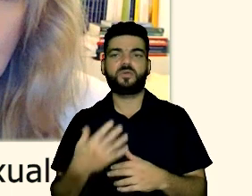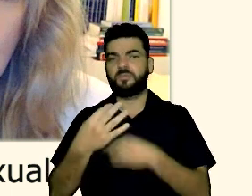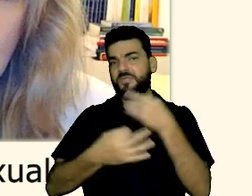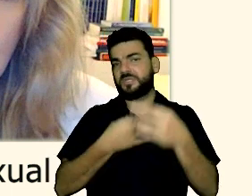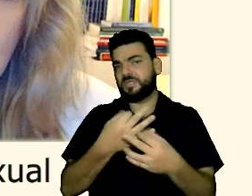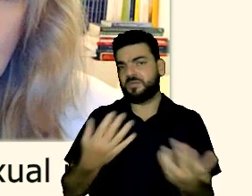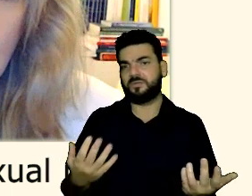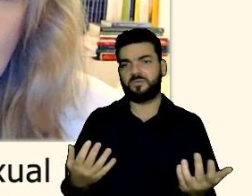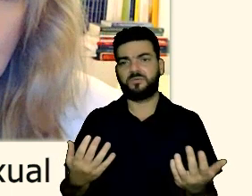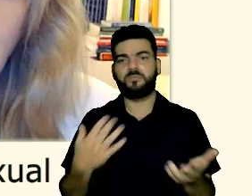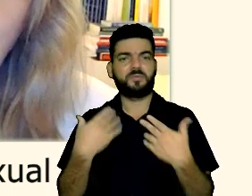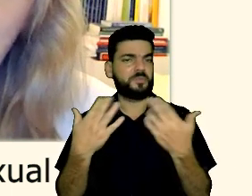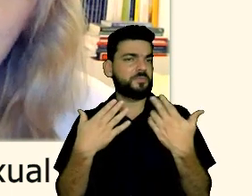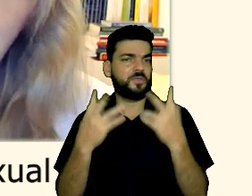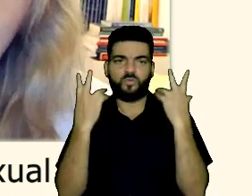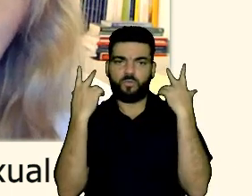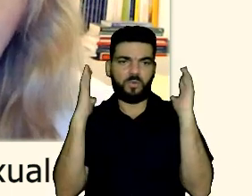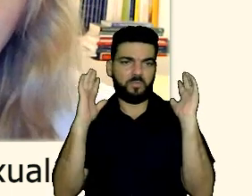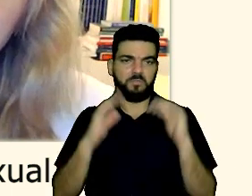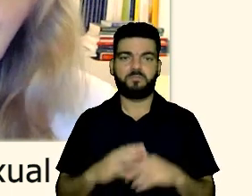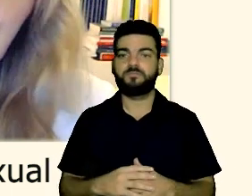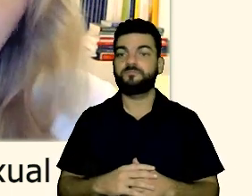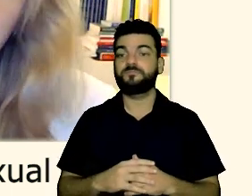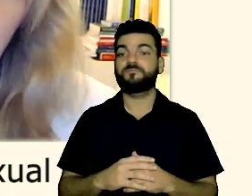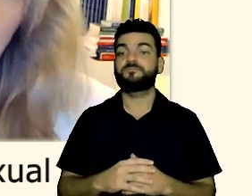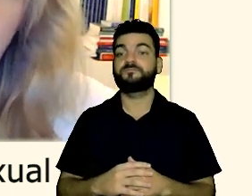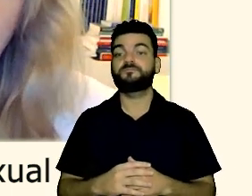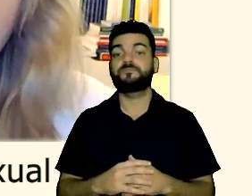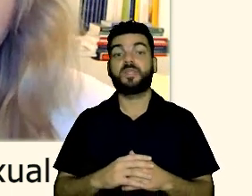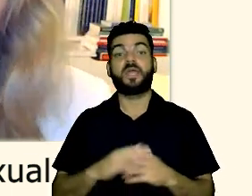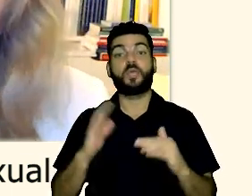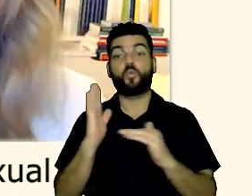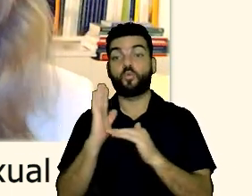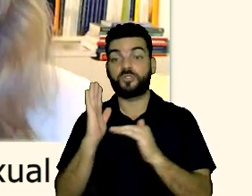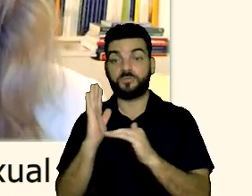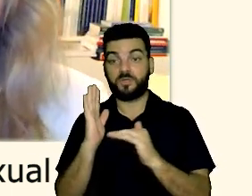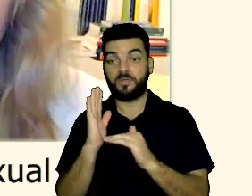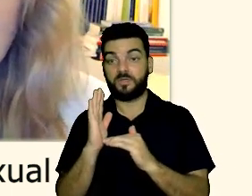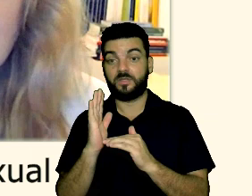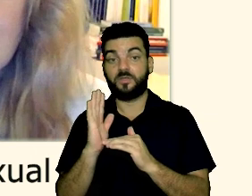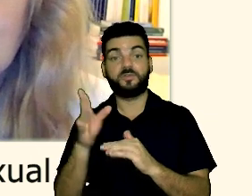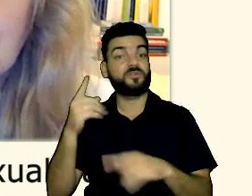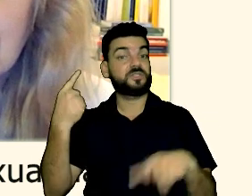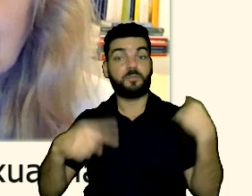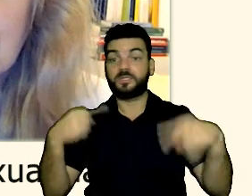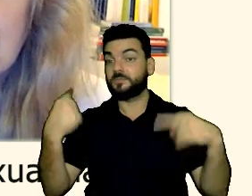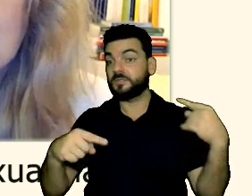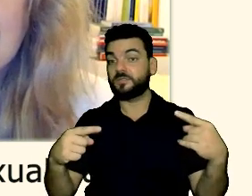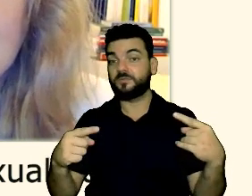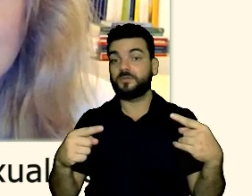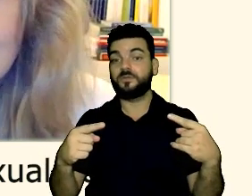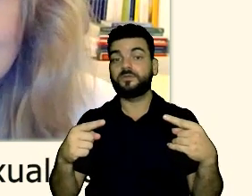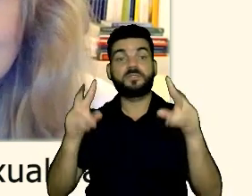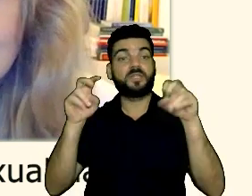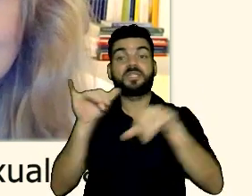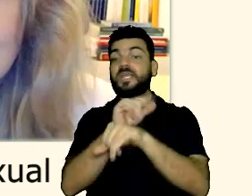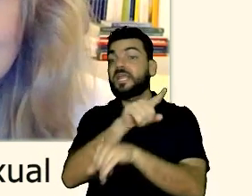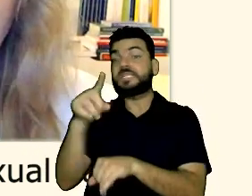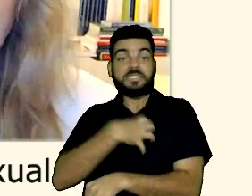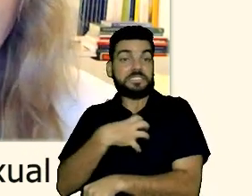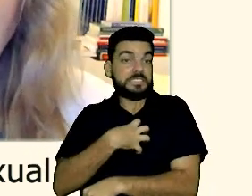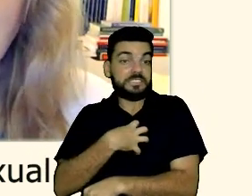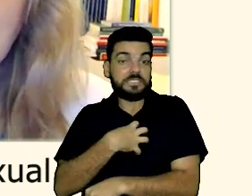do ponto de vista bem prático. No começo, começamos como se fosse hoje, uma palestra, um plantar, né,